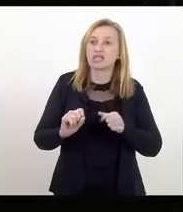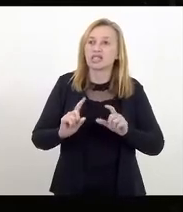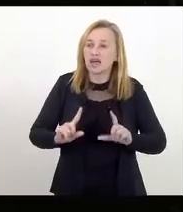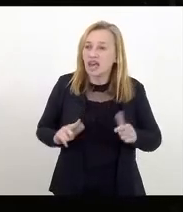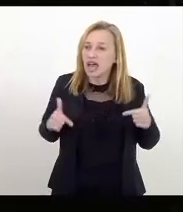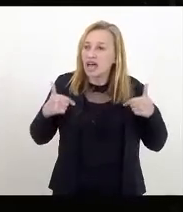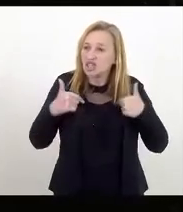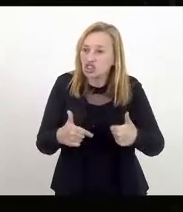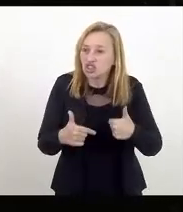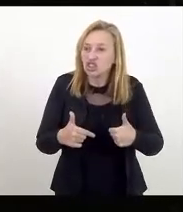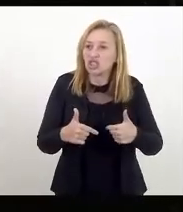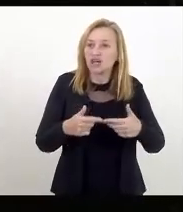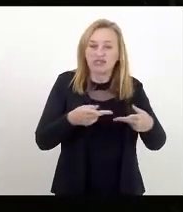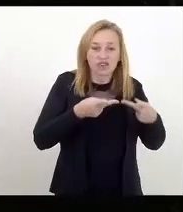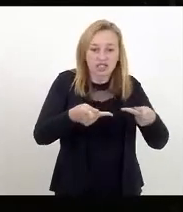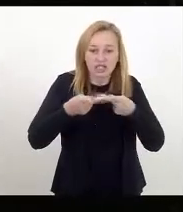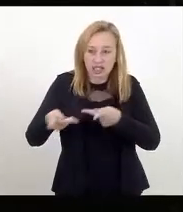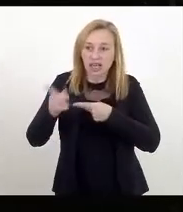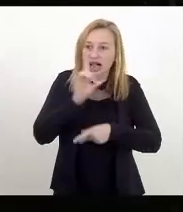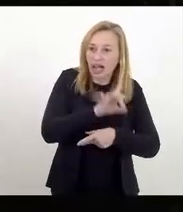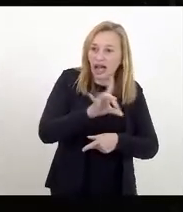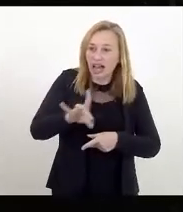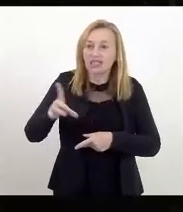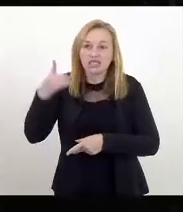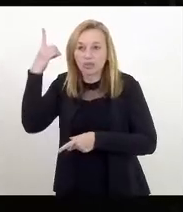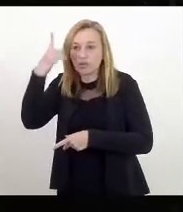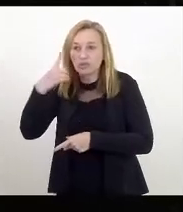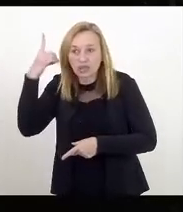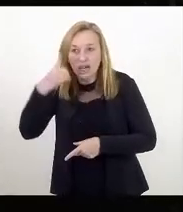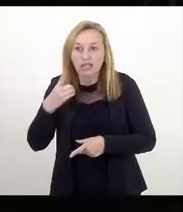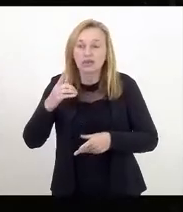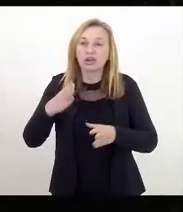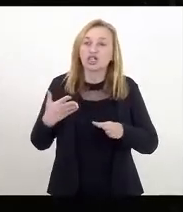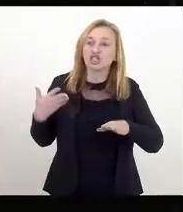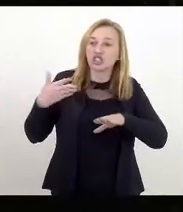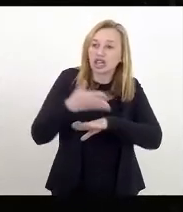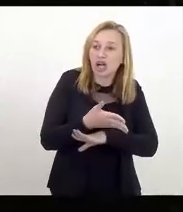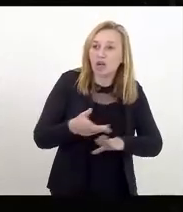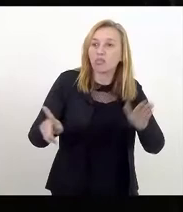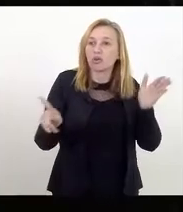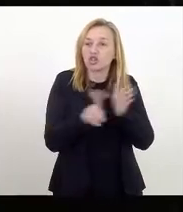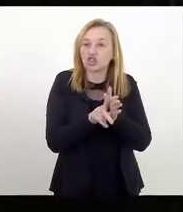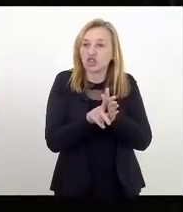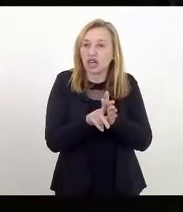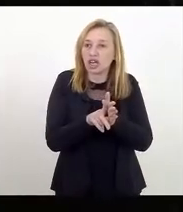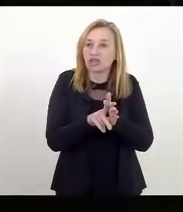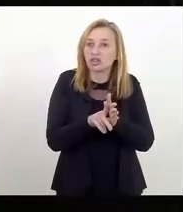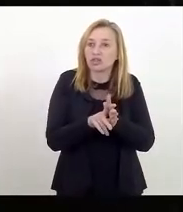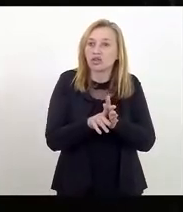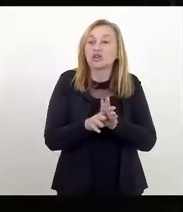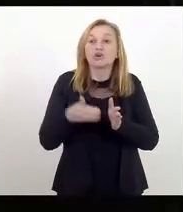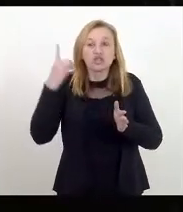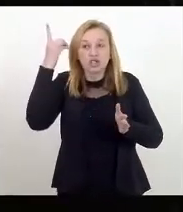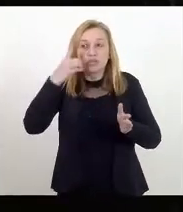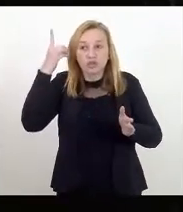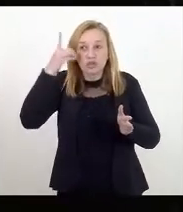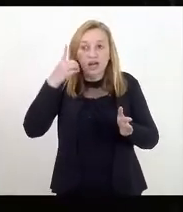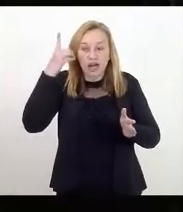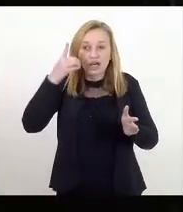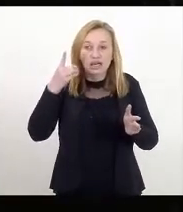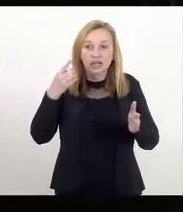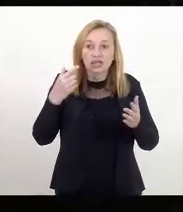de gabinete em gabinete para quando o projeto chegar, os deputados tenham tido